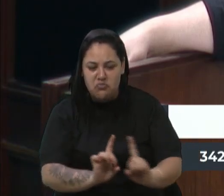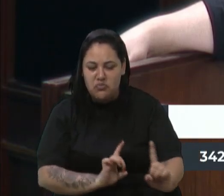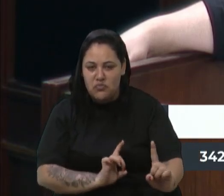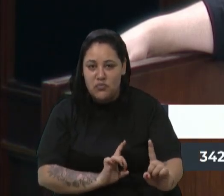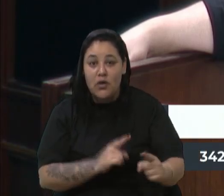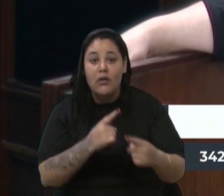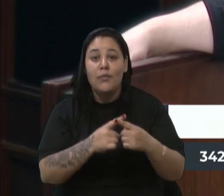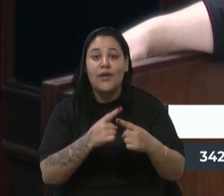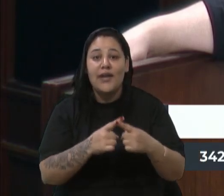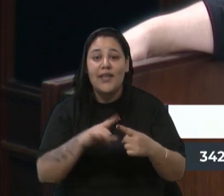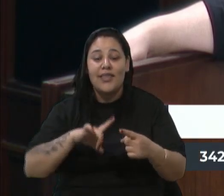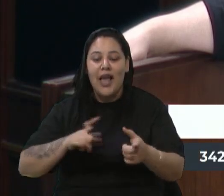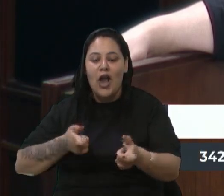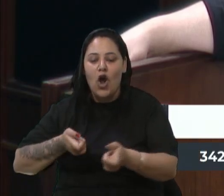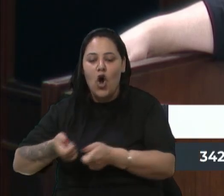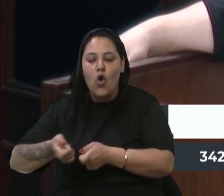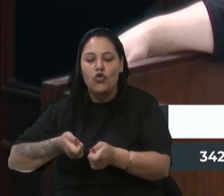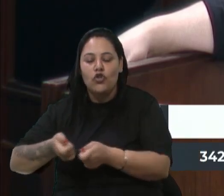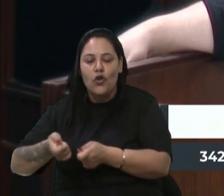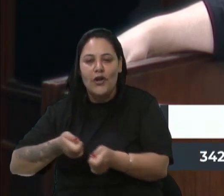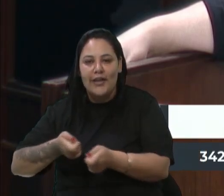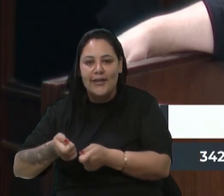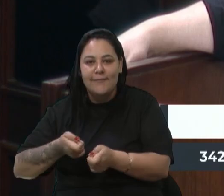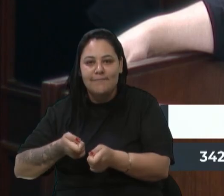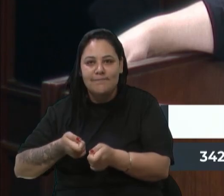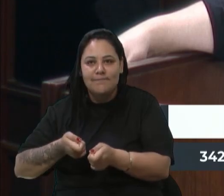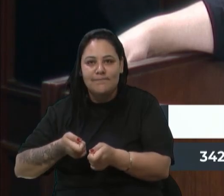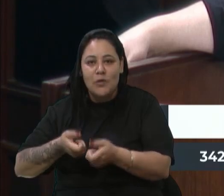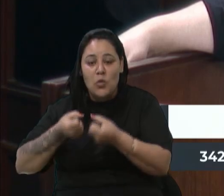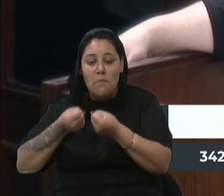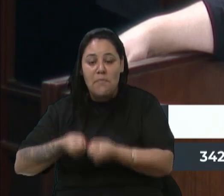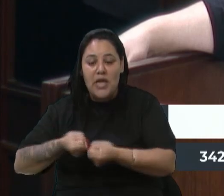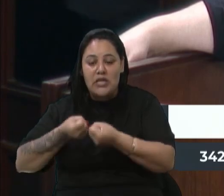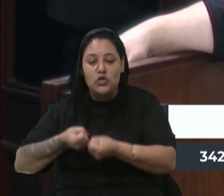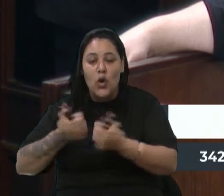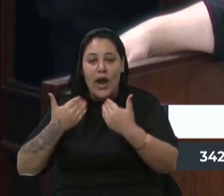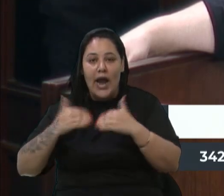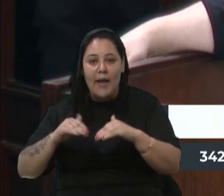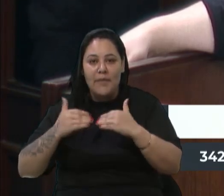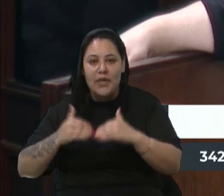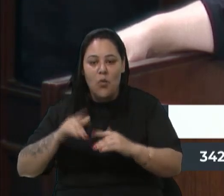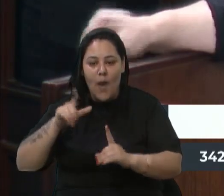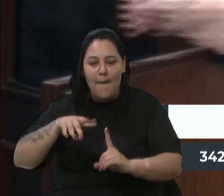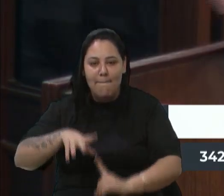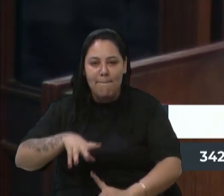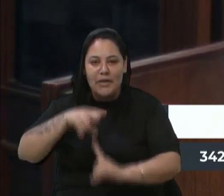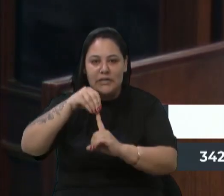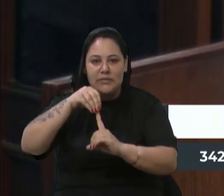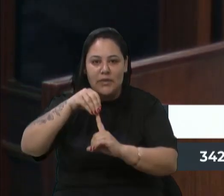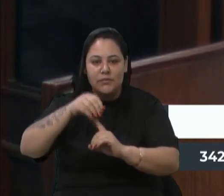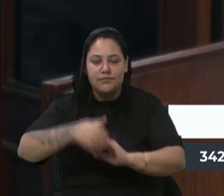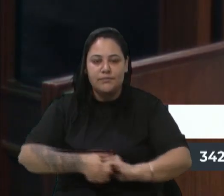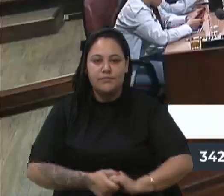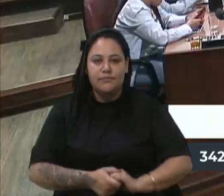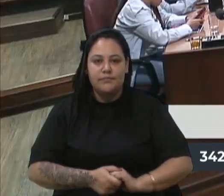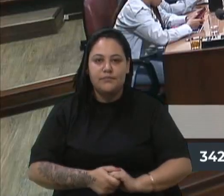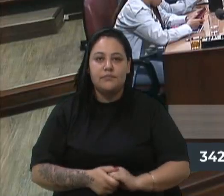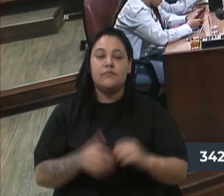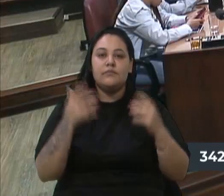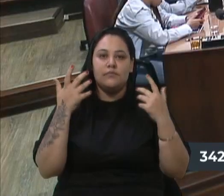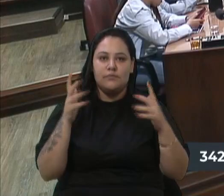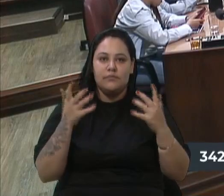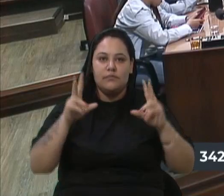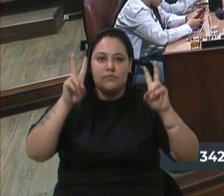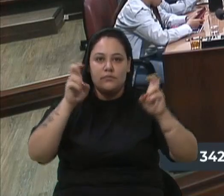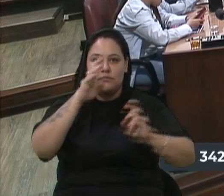quê? Porque tem um controle muito grande na questão do peso do caminhão. O peso do caminhão é fundamental. Sua parte, vereador. Parabéns pelo tema, vereador